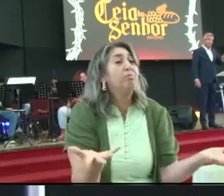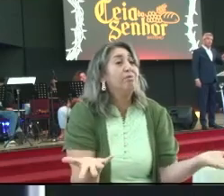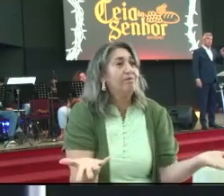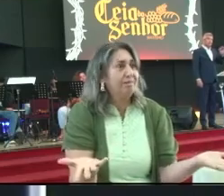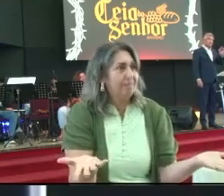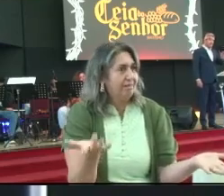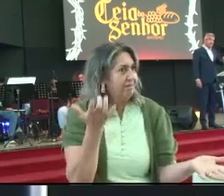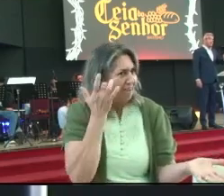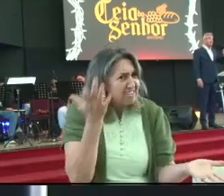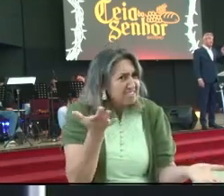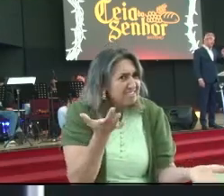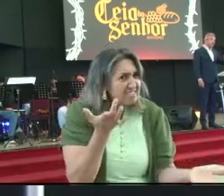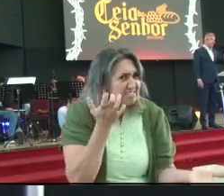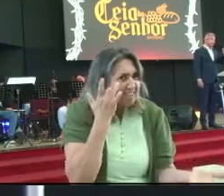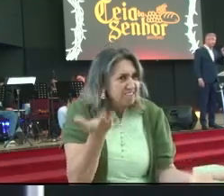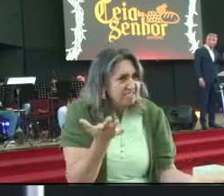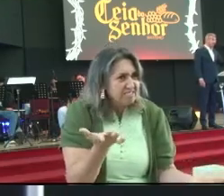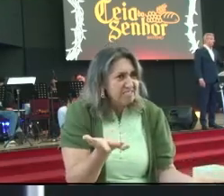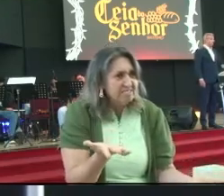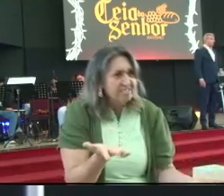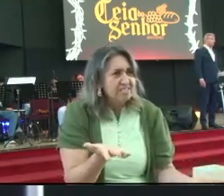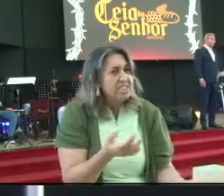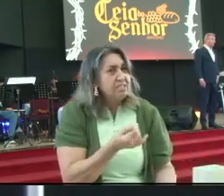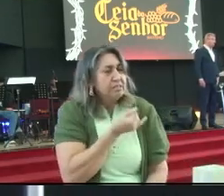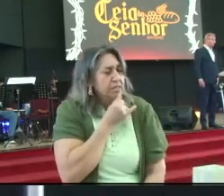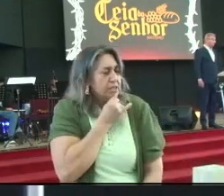traz uma tristeza terrível, traz.